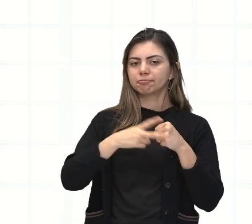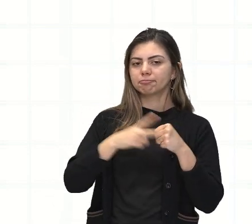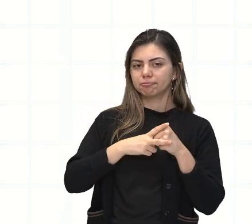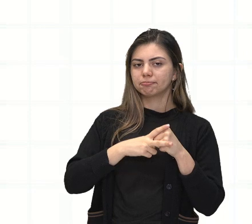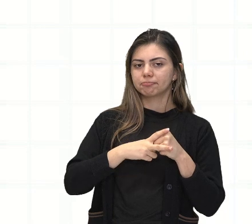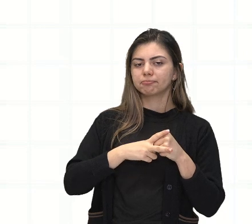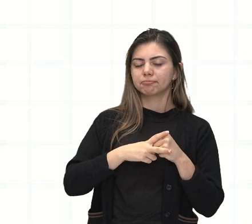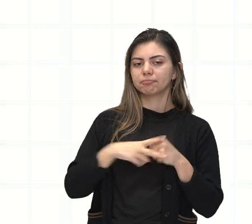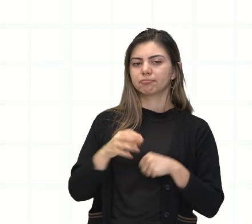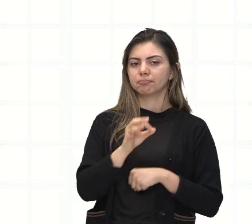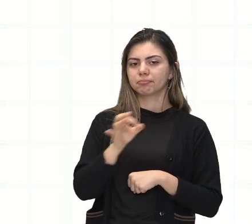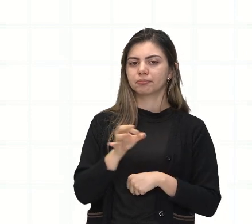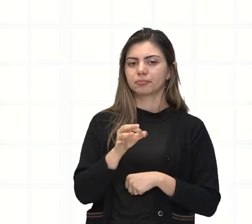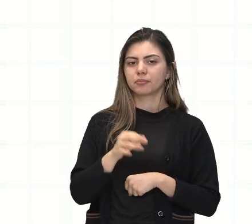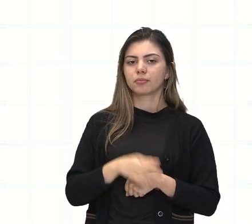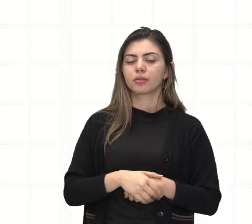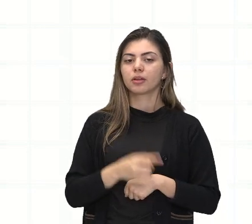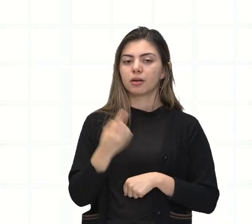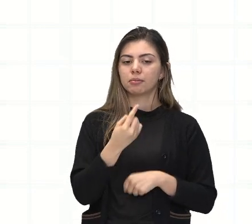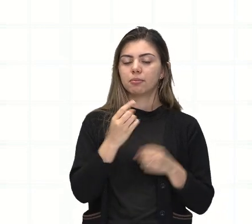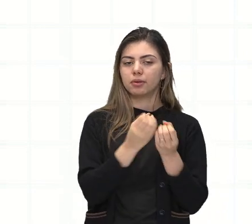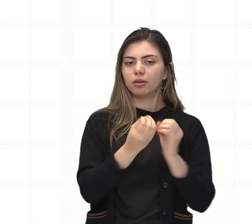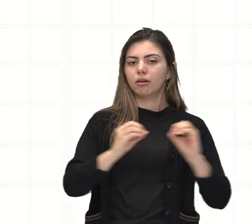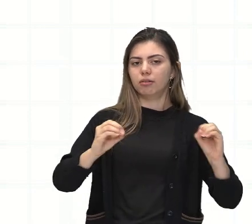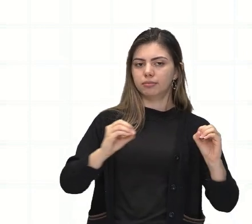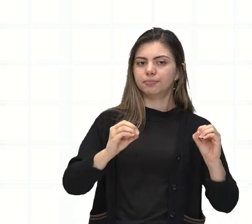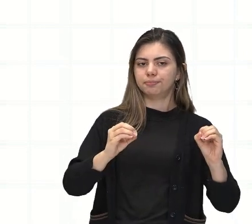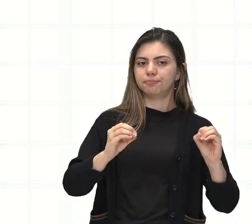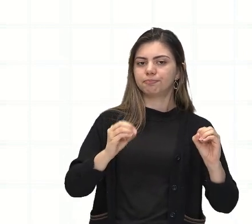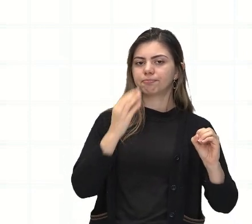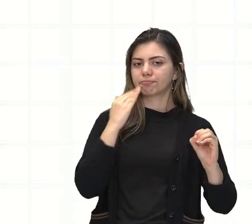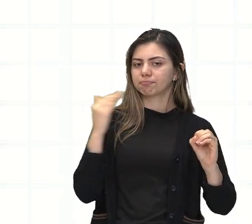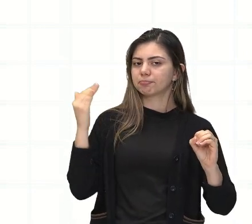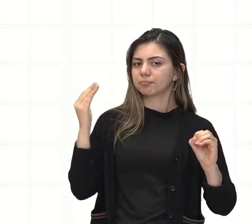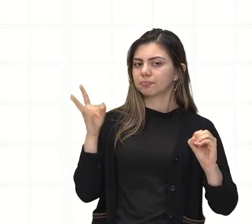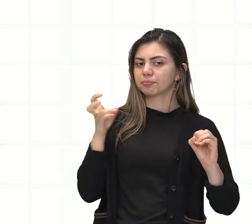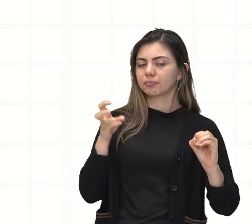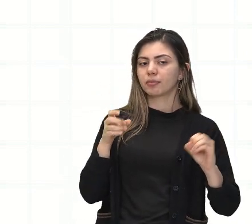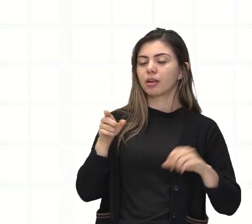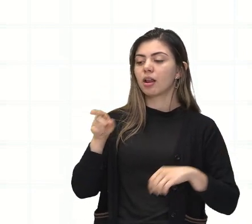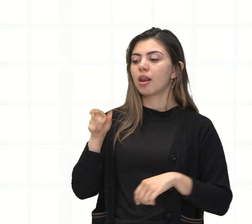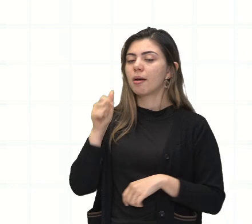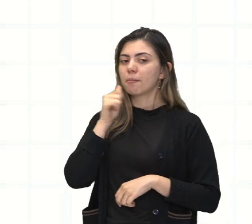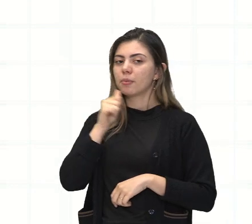certo? A primeira oração está aqui. Aninha,